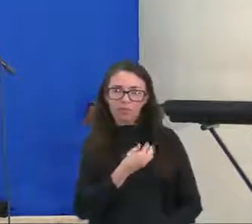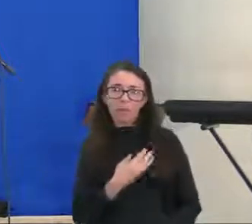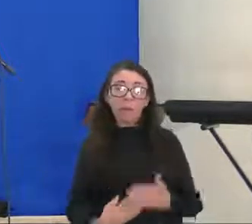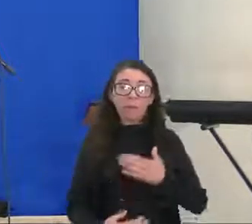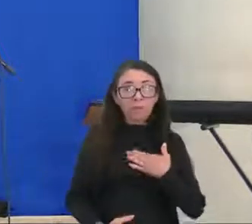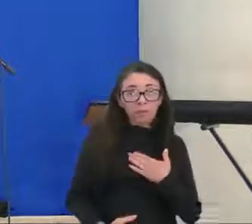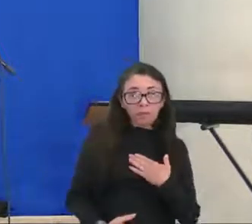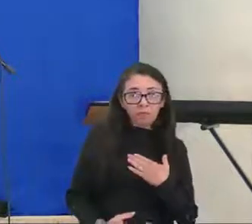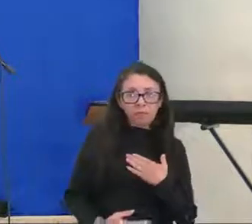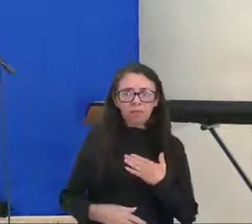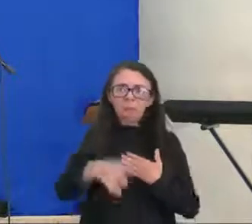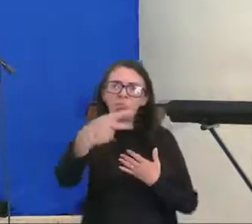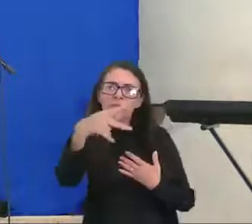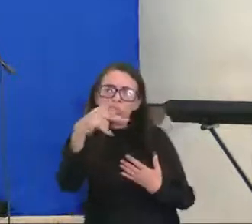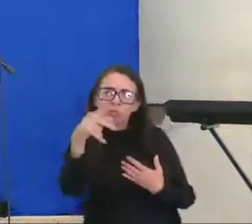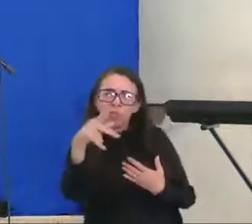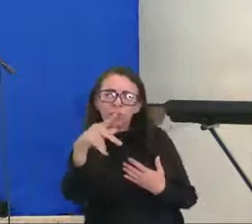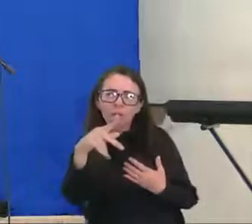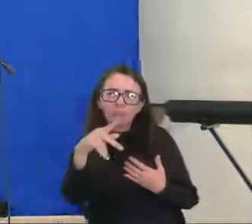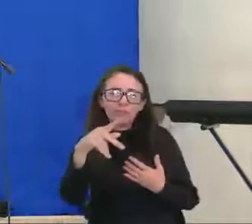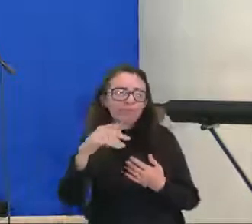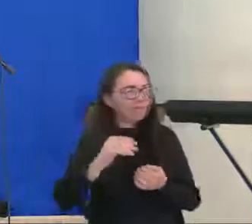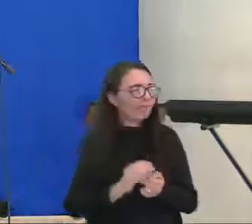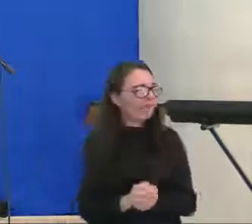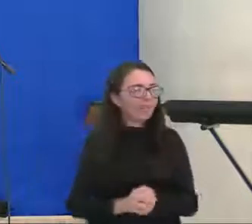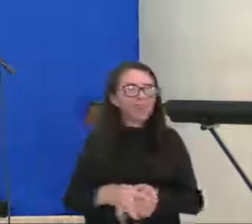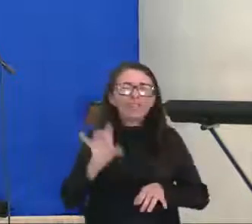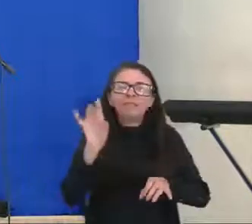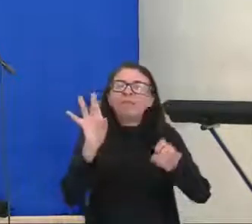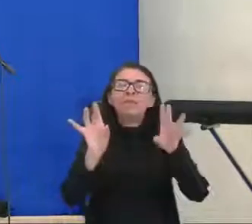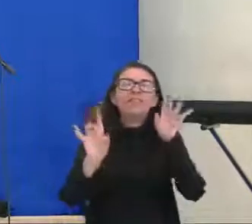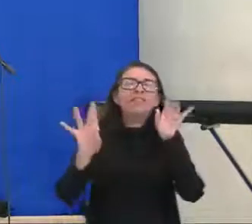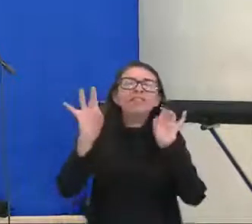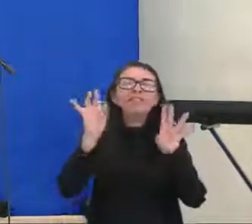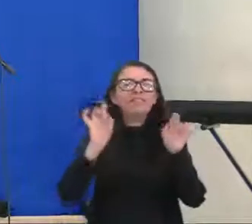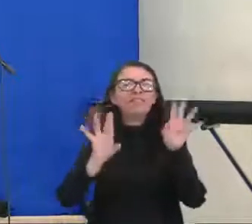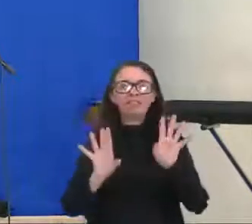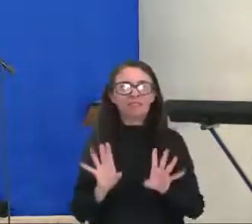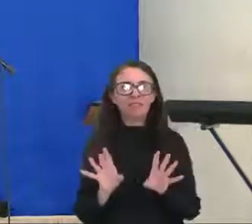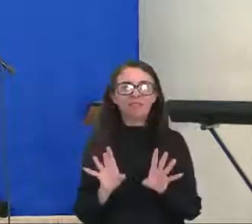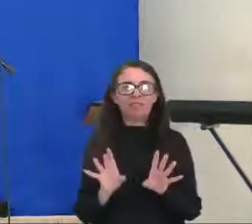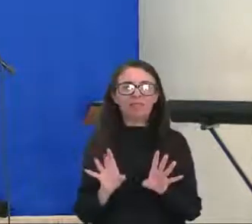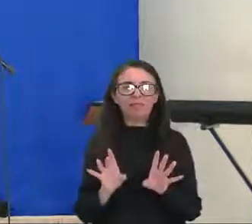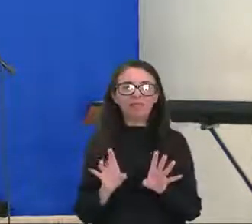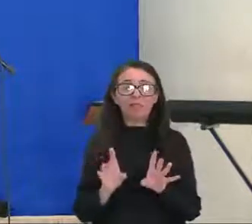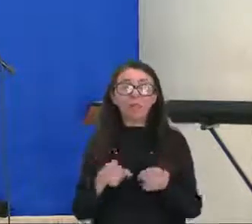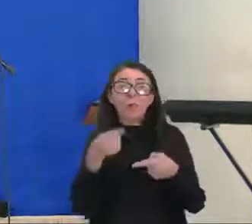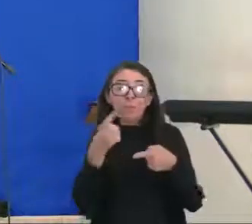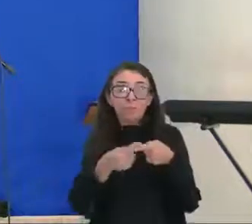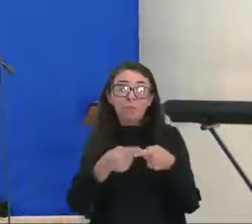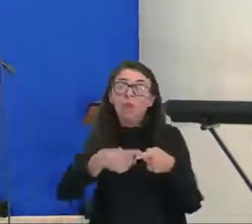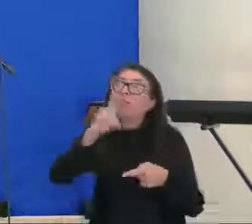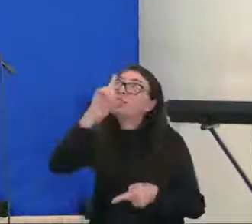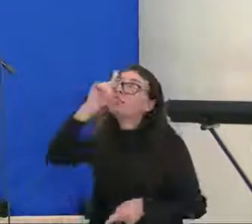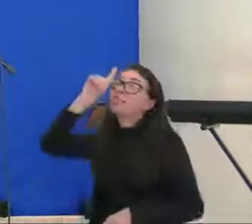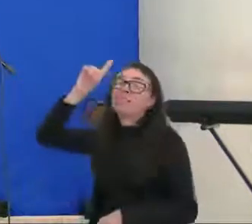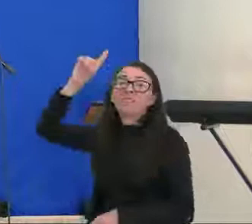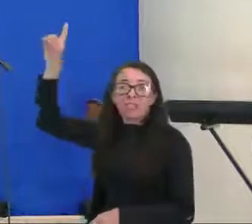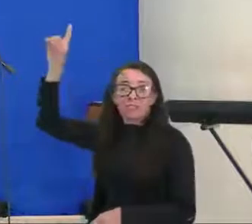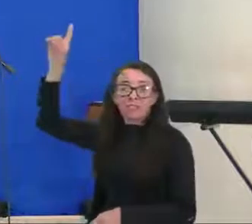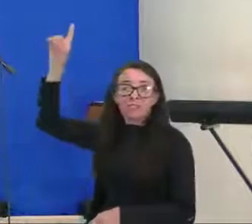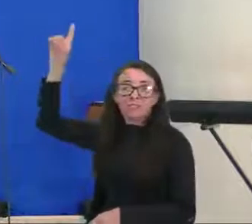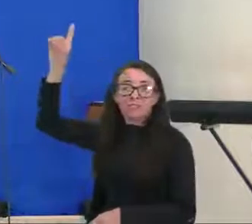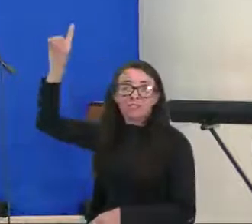irmão? Com primor. Por meio de uma capacitação sobrenatural dada por ele. Então, no